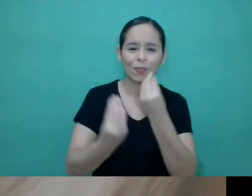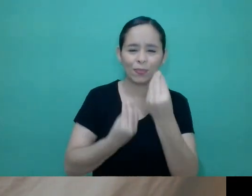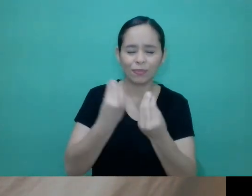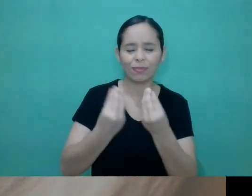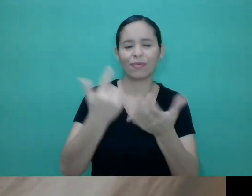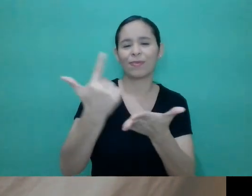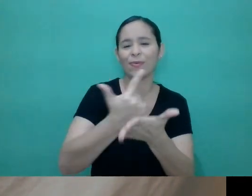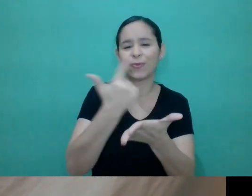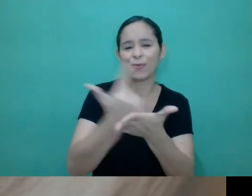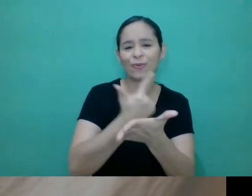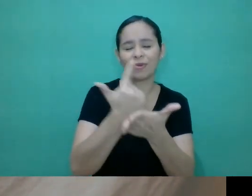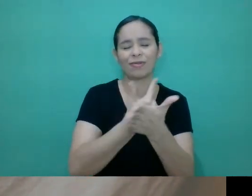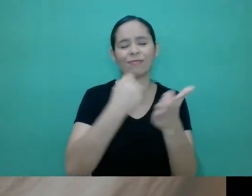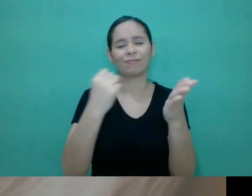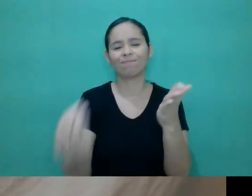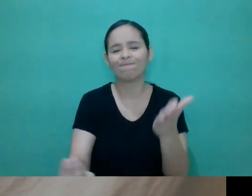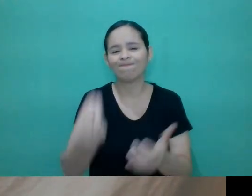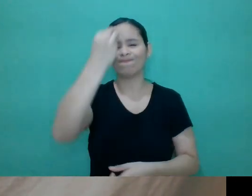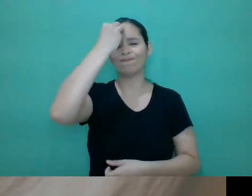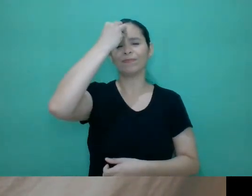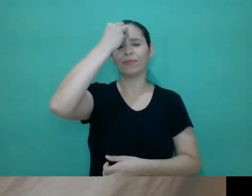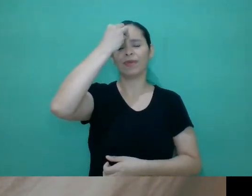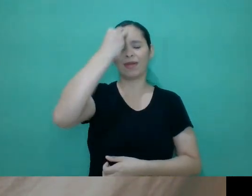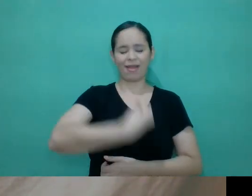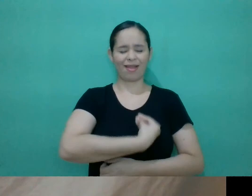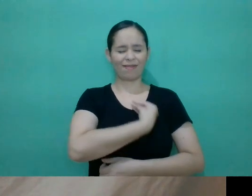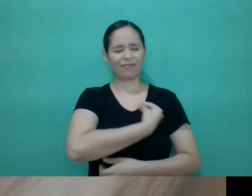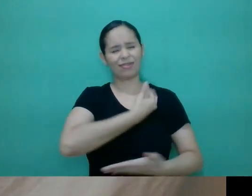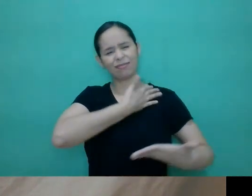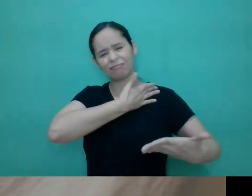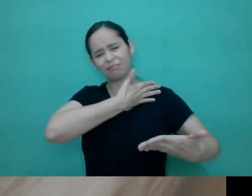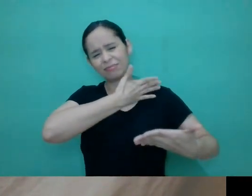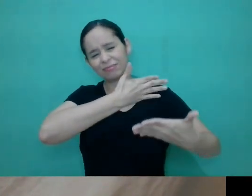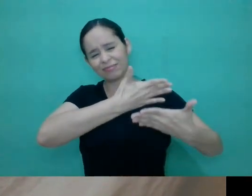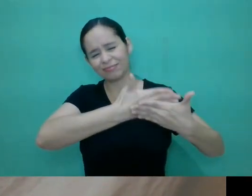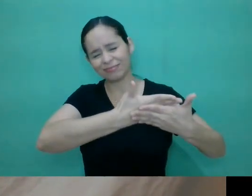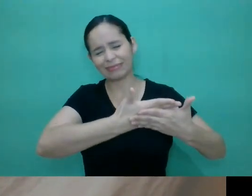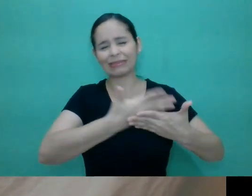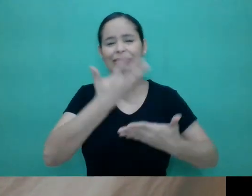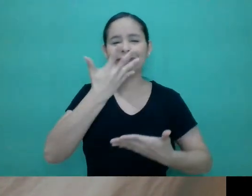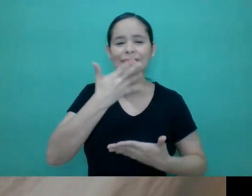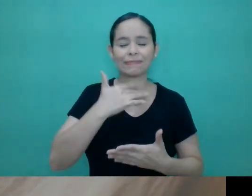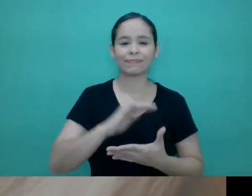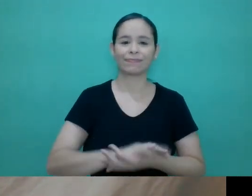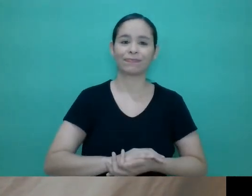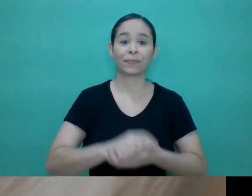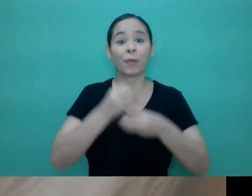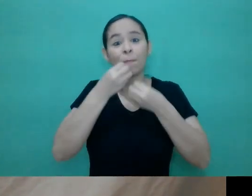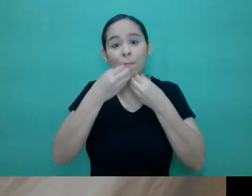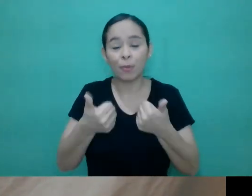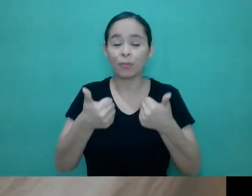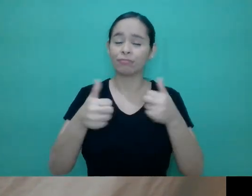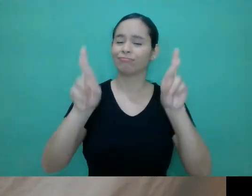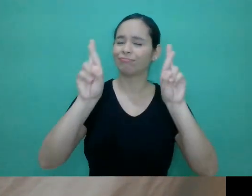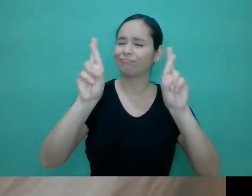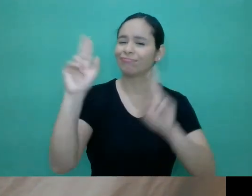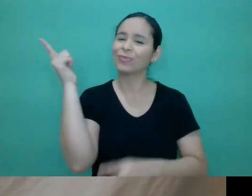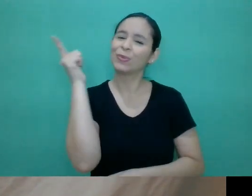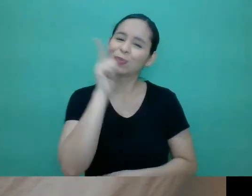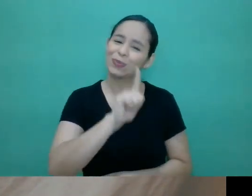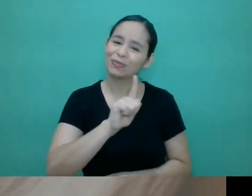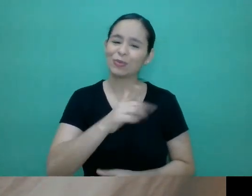os livros que marcaram a vida dela, marcaram a infância dela, né? Bem, espero que vocês tenham gostado. Esse é um